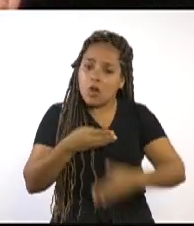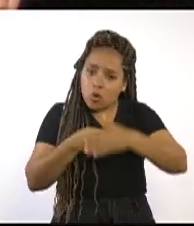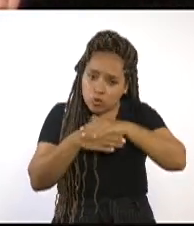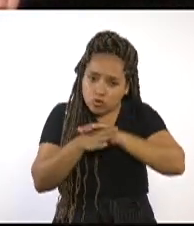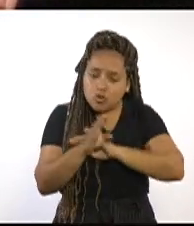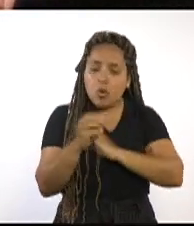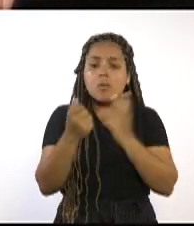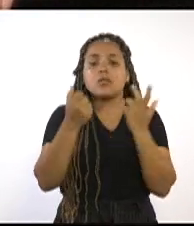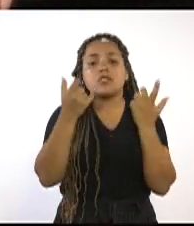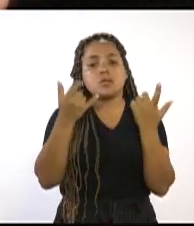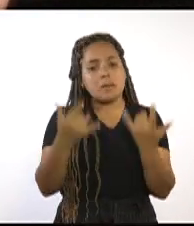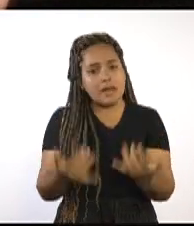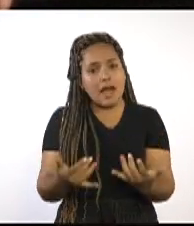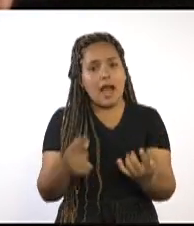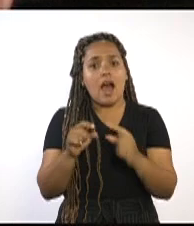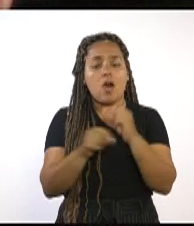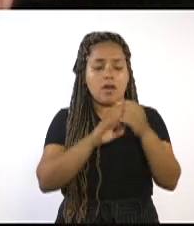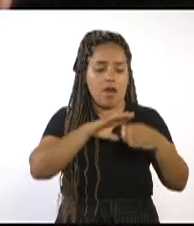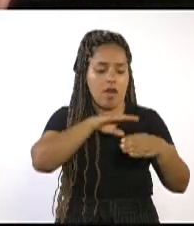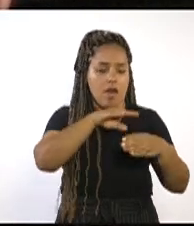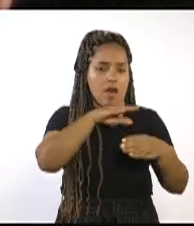que os fiscalistas